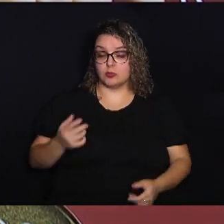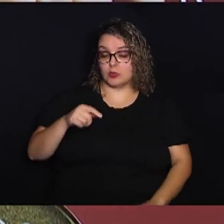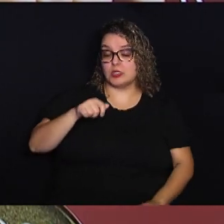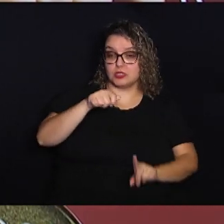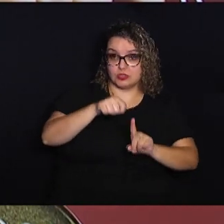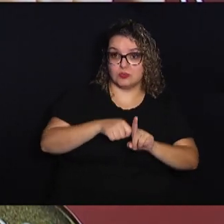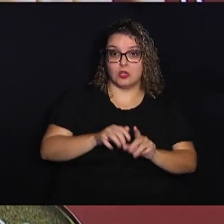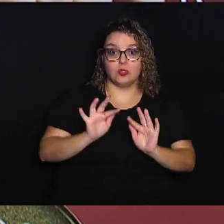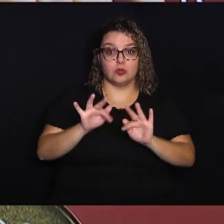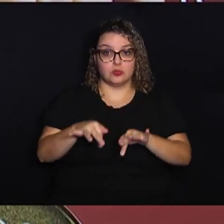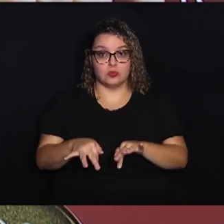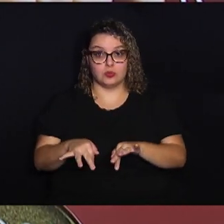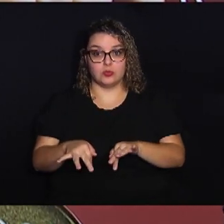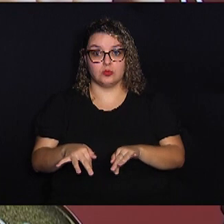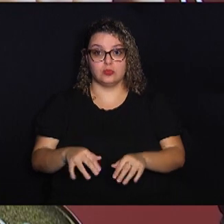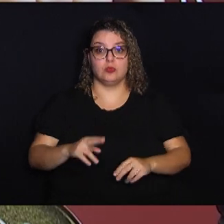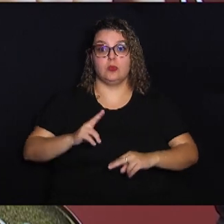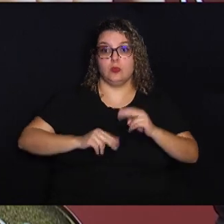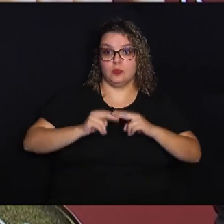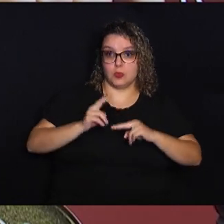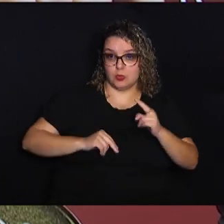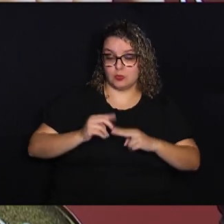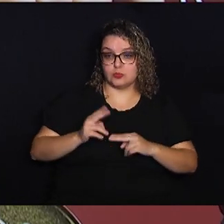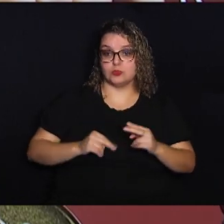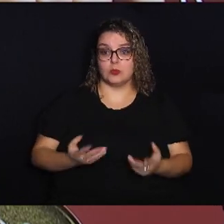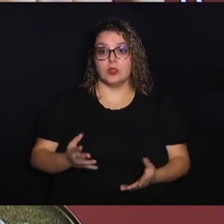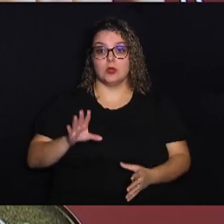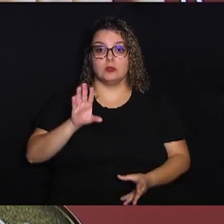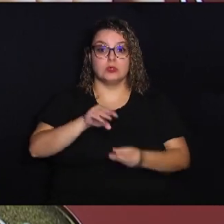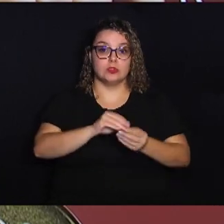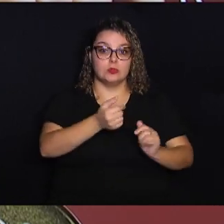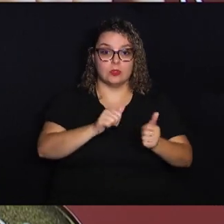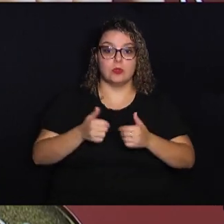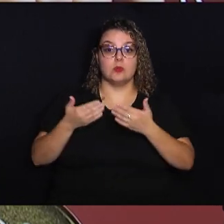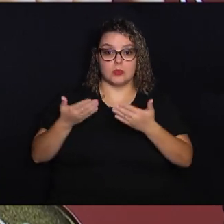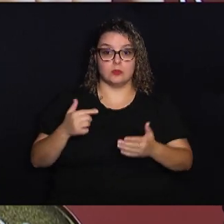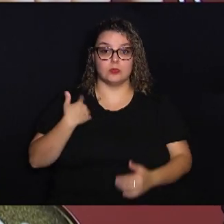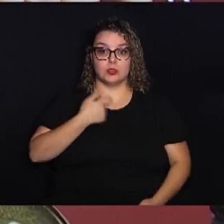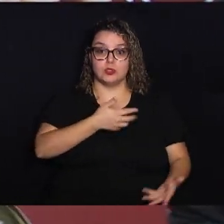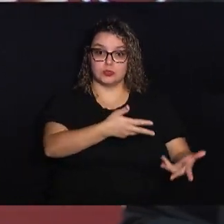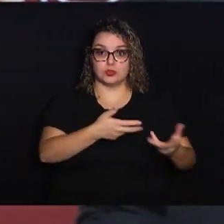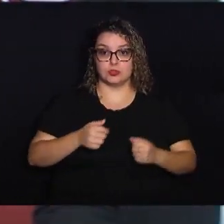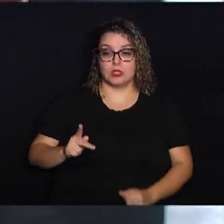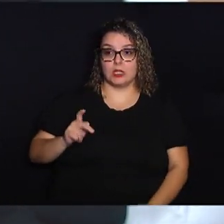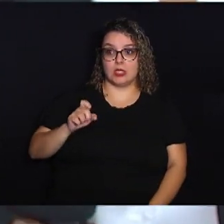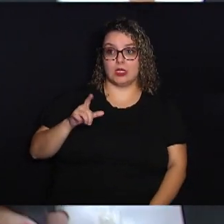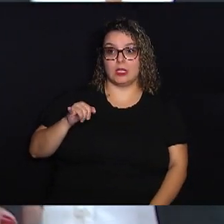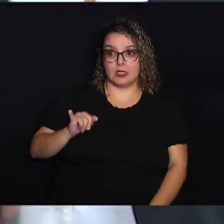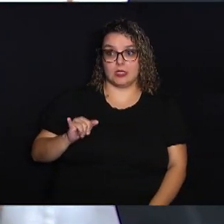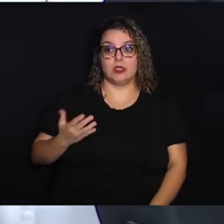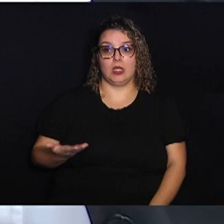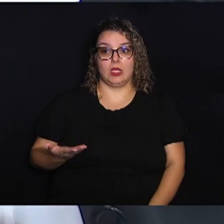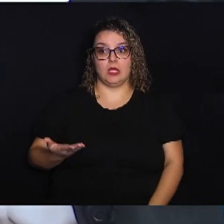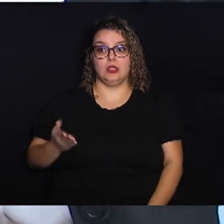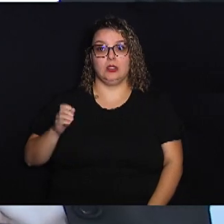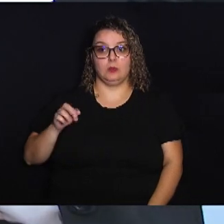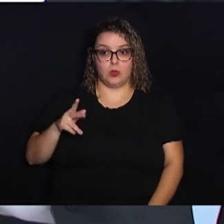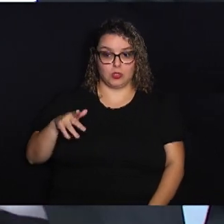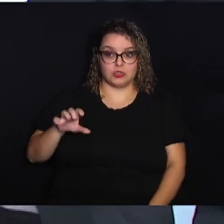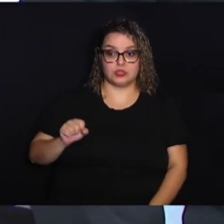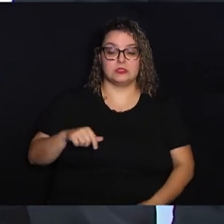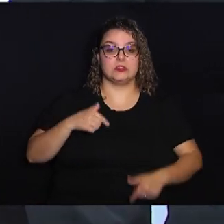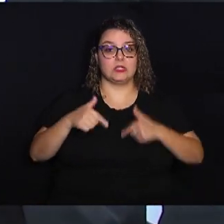aí no final do mês de junho, então a gente vai fazer aí um breve balanço para você. Nós convidamos a Kelly Cristina Borges, ela que